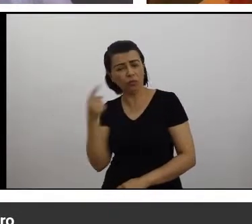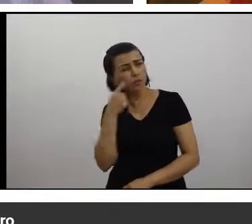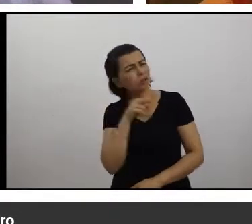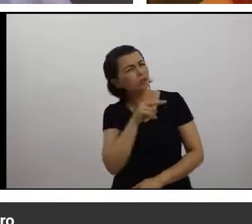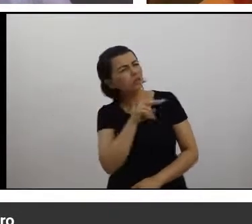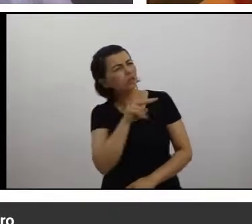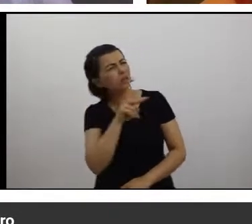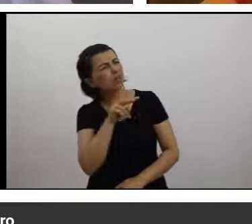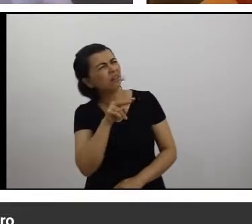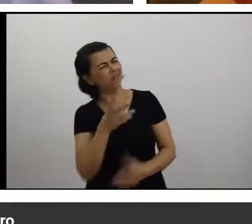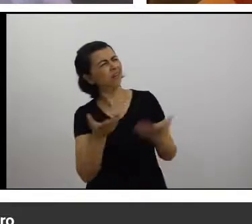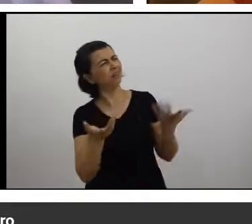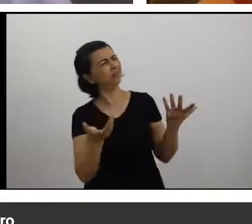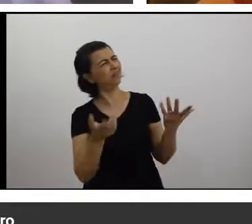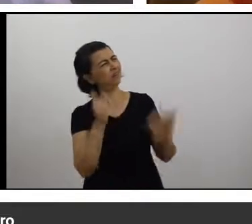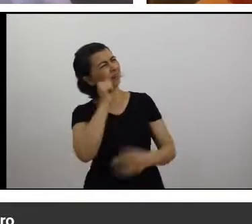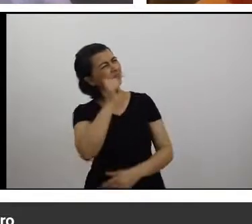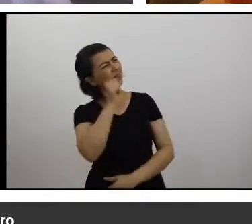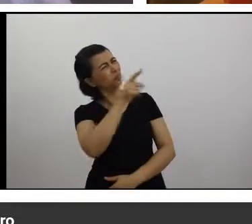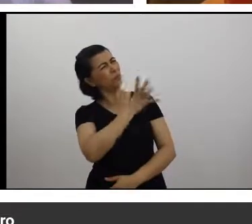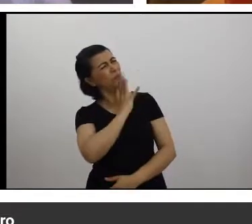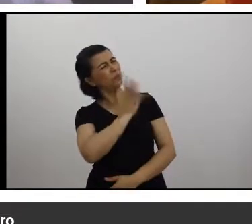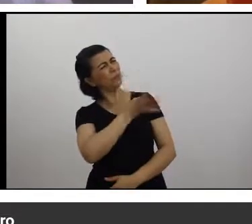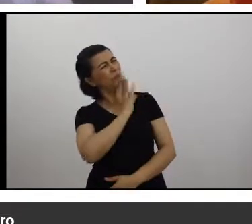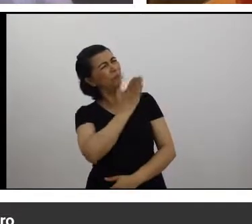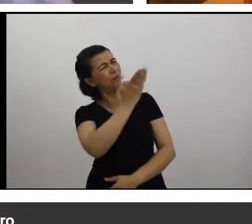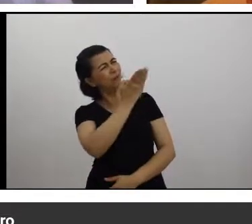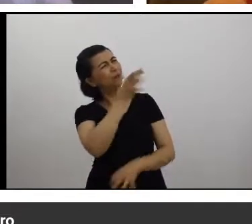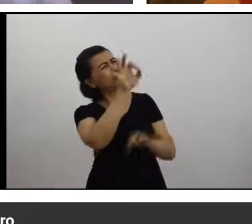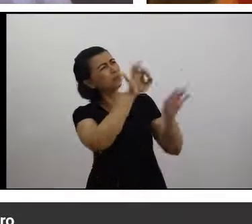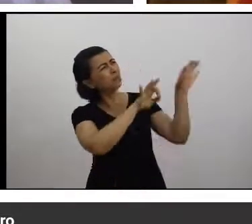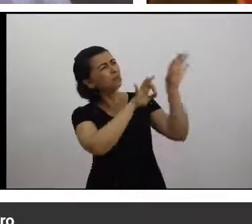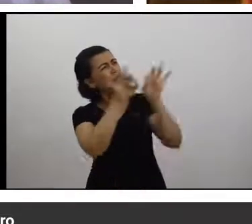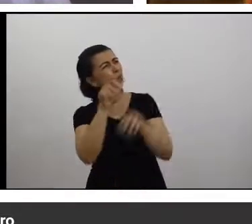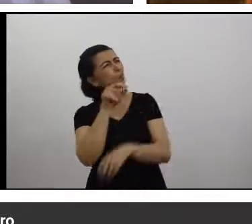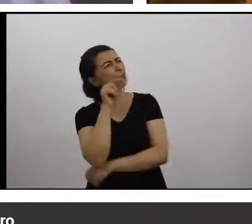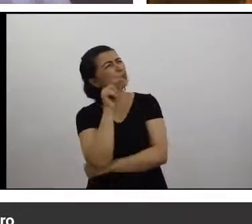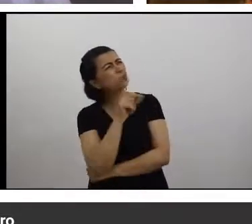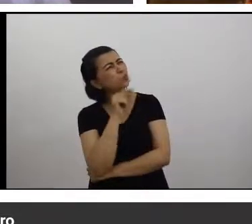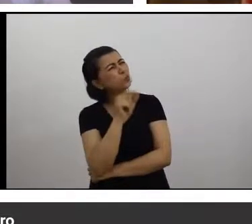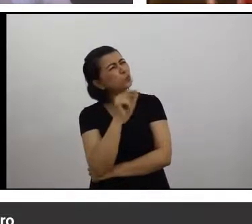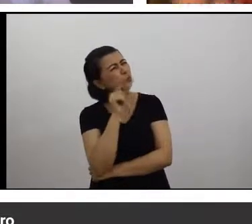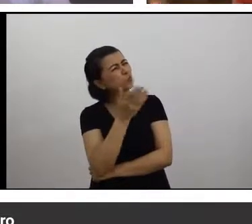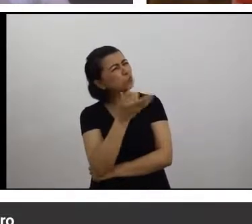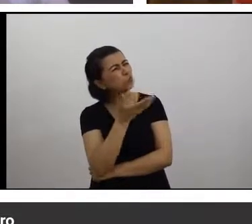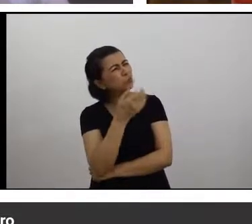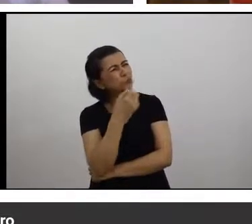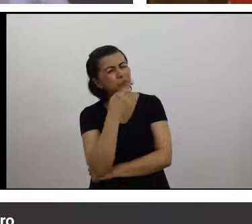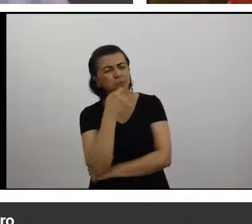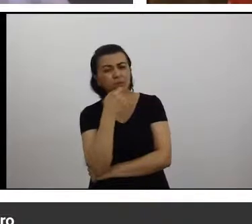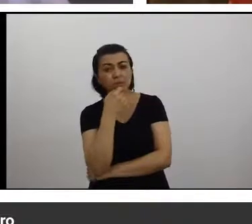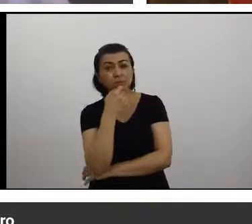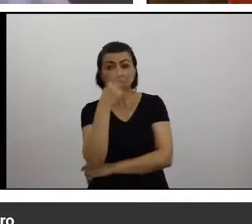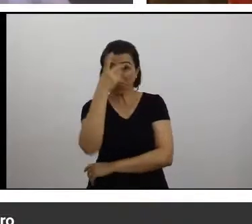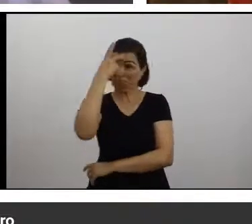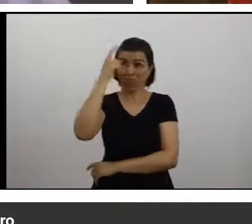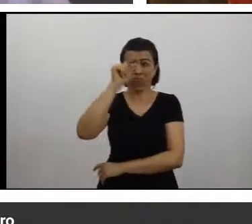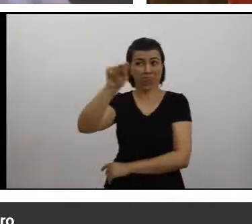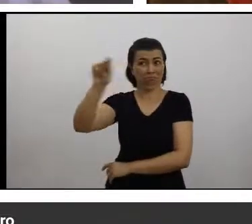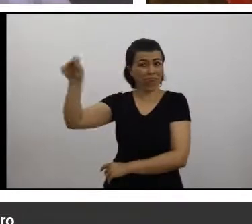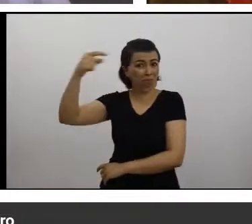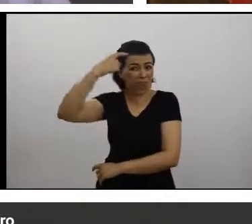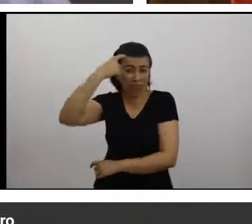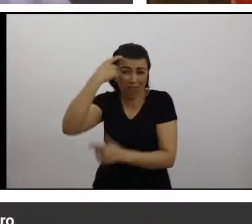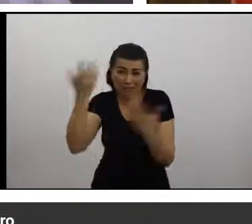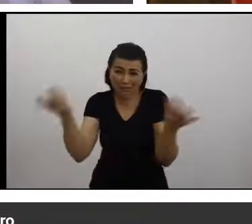está fazendo? Está montando uma cabine na rua, assim, no centro da cidade. Bom, e acho que a gente deu sorte, que nunca ninguém